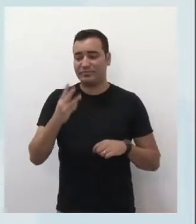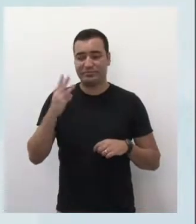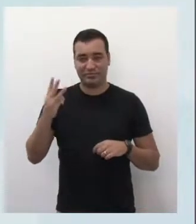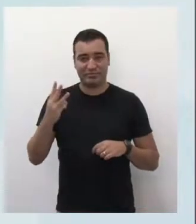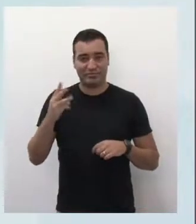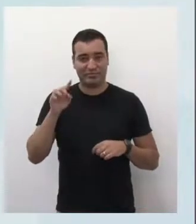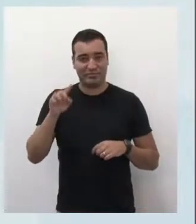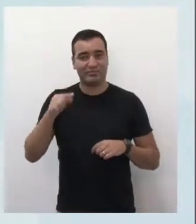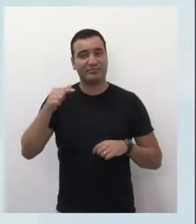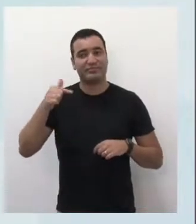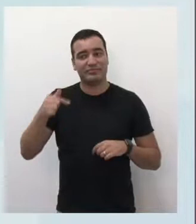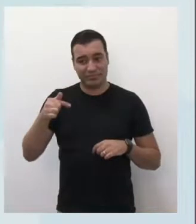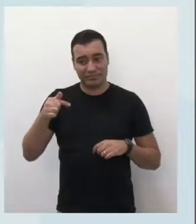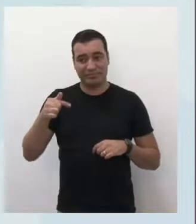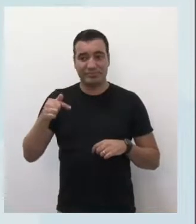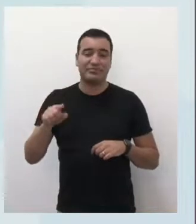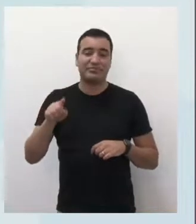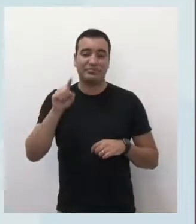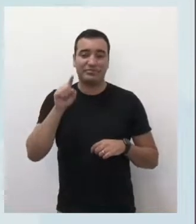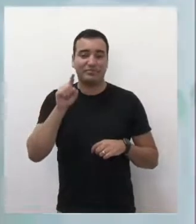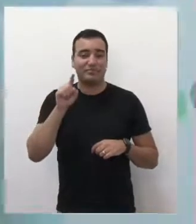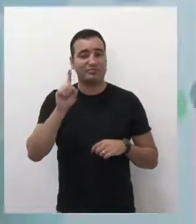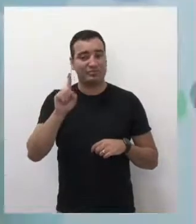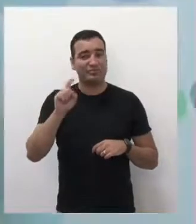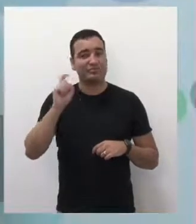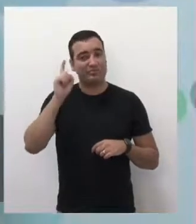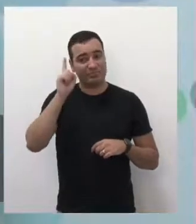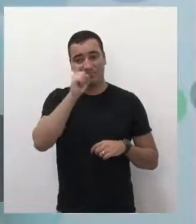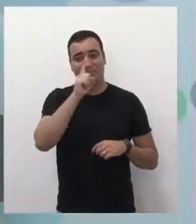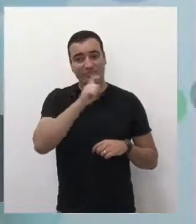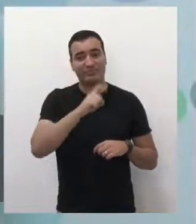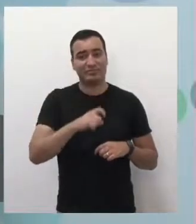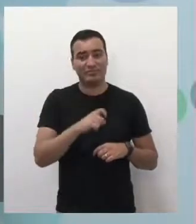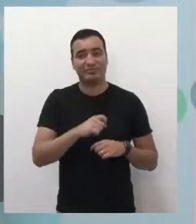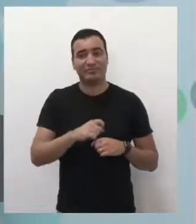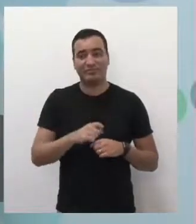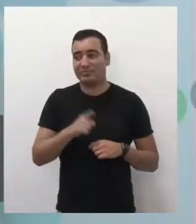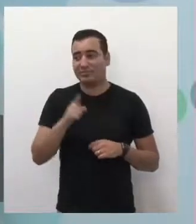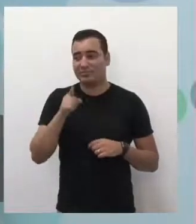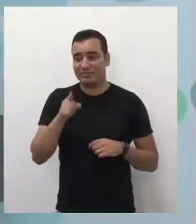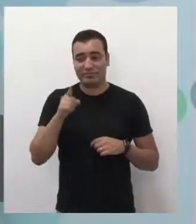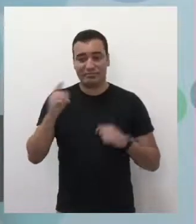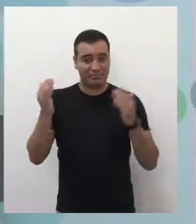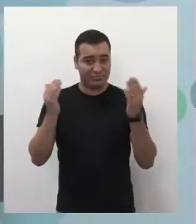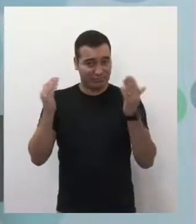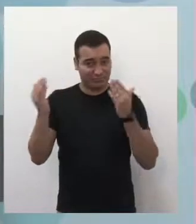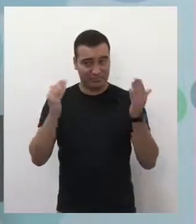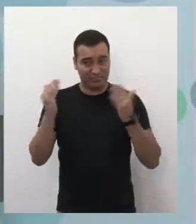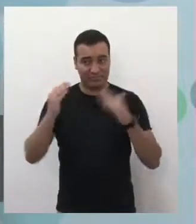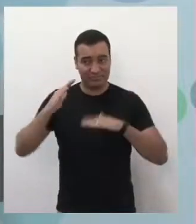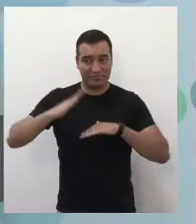33,7. Para você, é complicado esse negócio, viu? Você comparar a